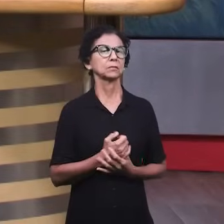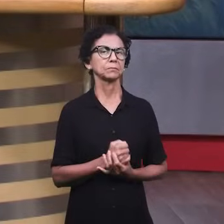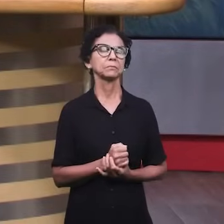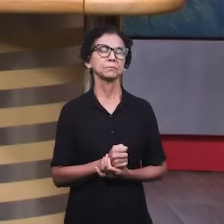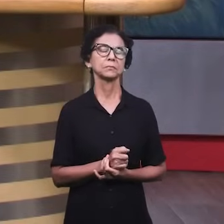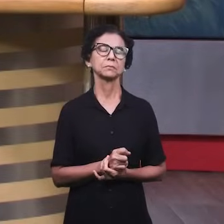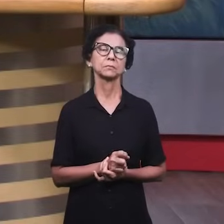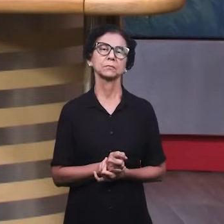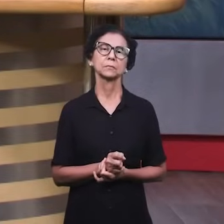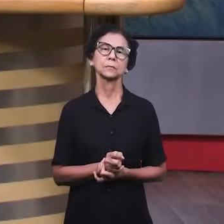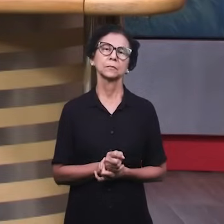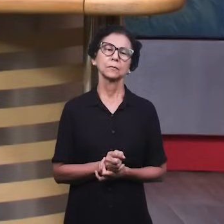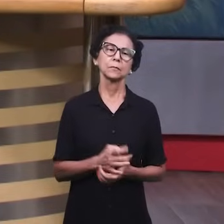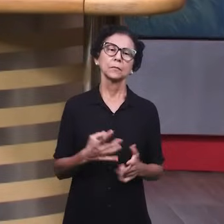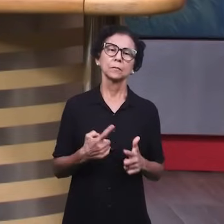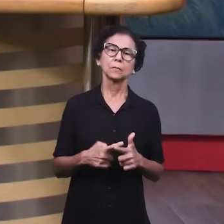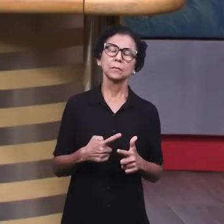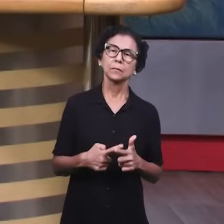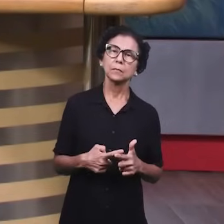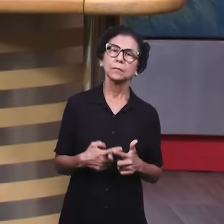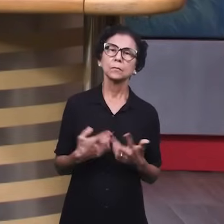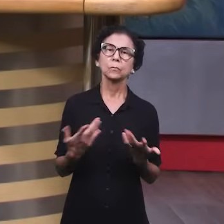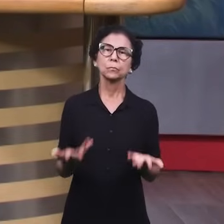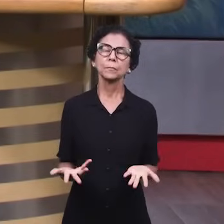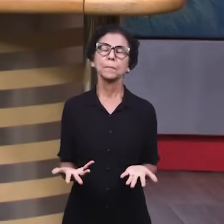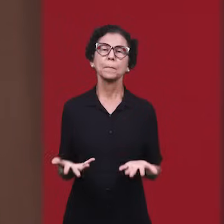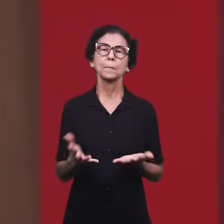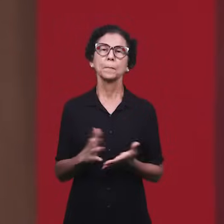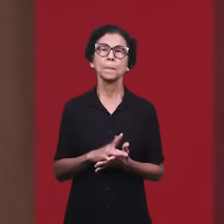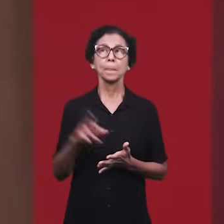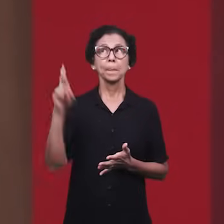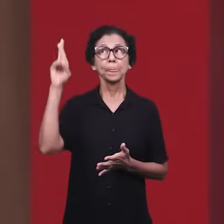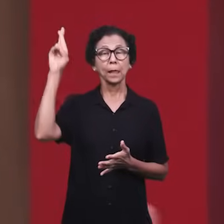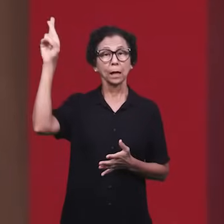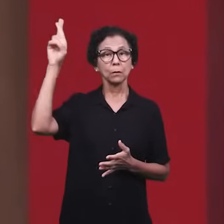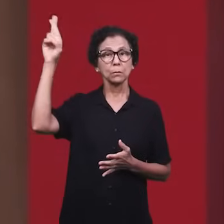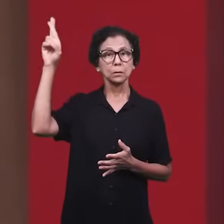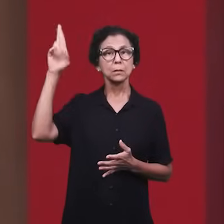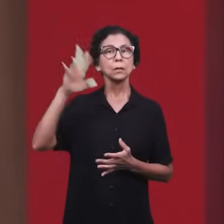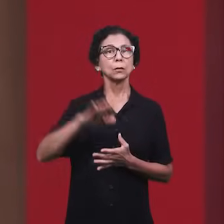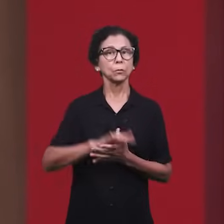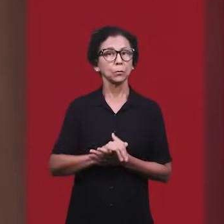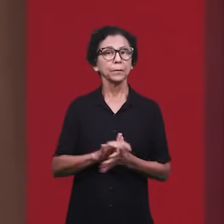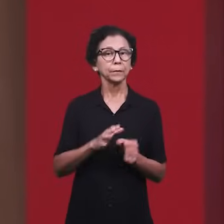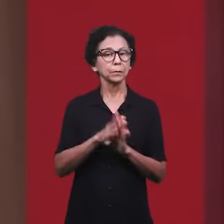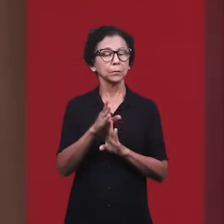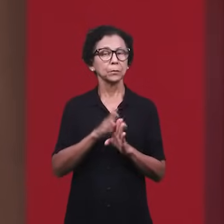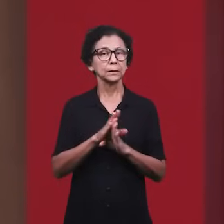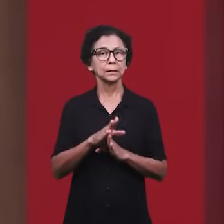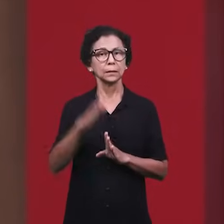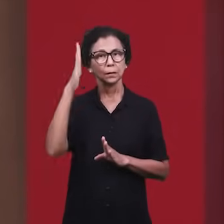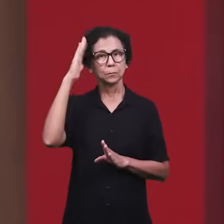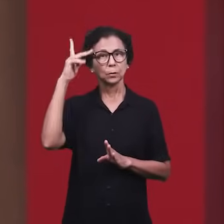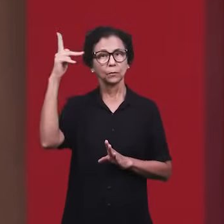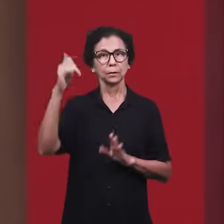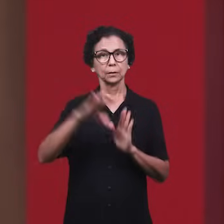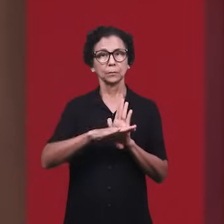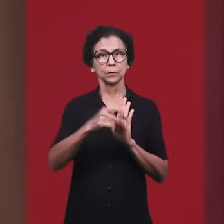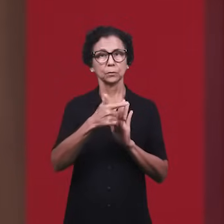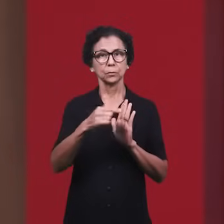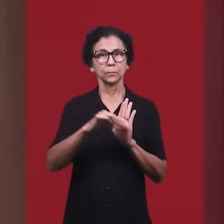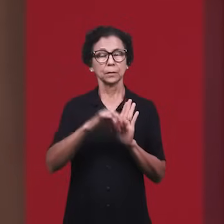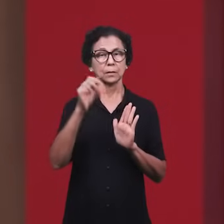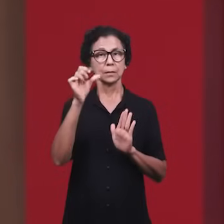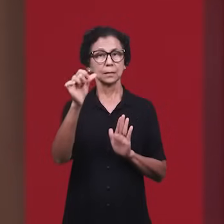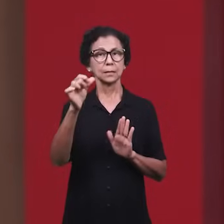companheiros colocaram porque é uma uma orientação do Senhor quando nos lembramos aqui de provérbios né 226 o pai